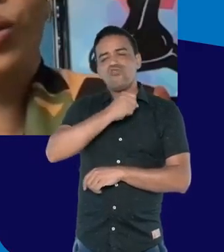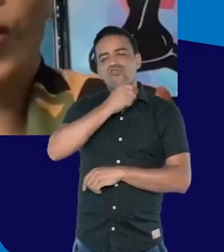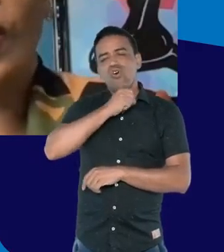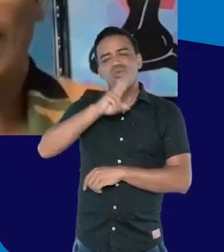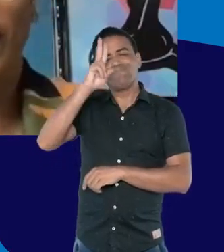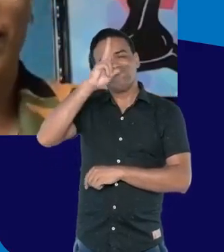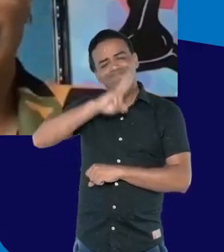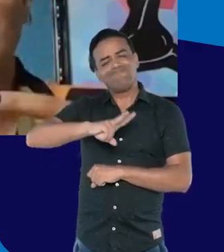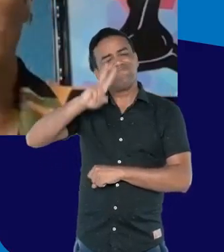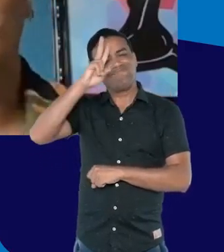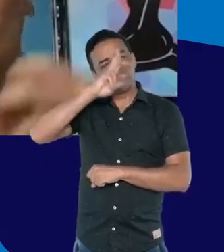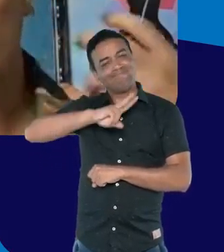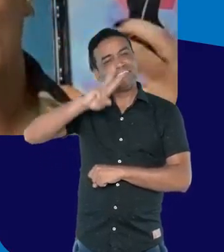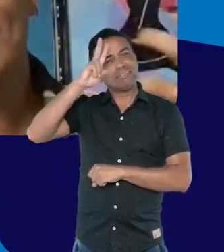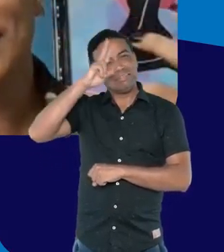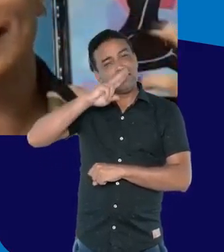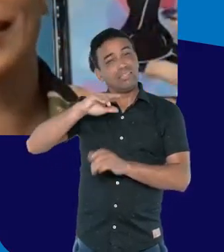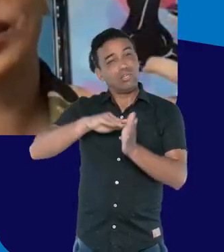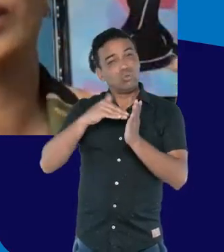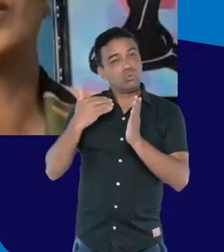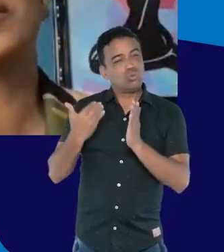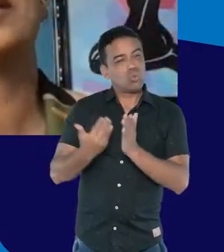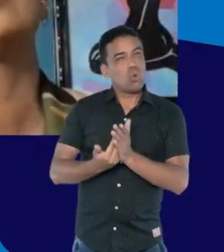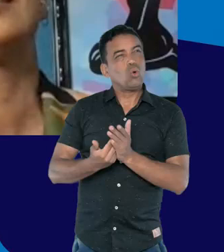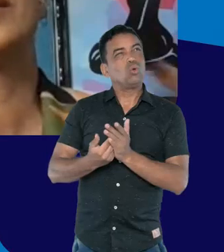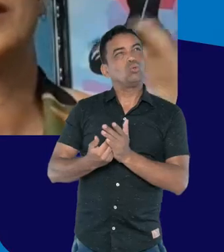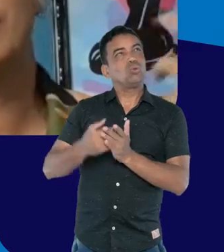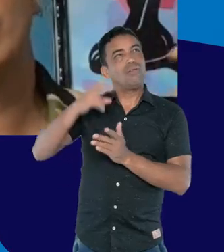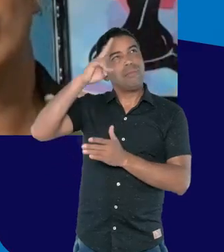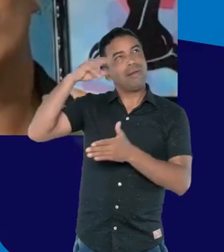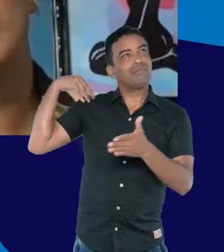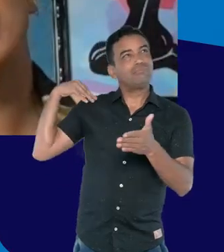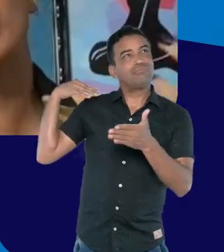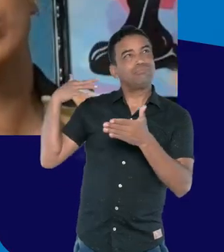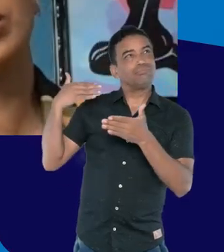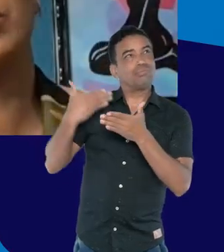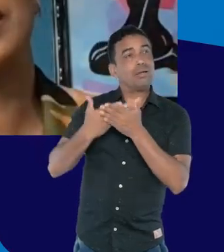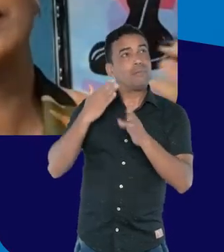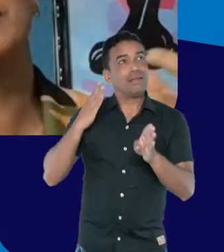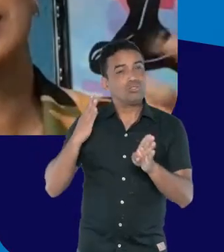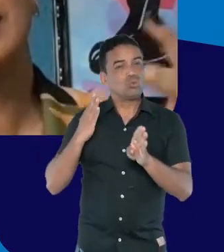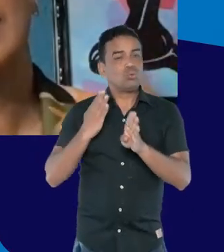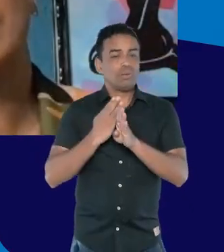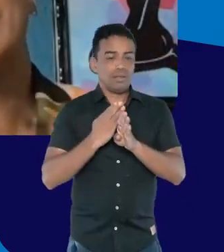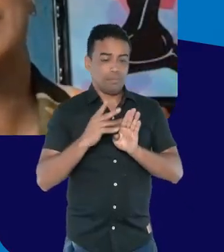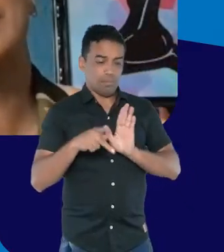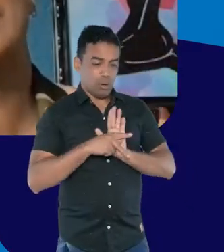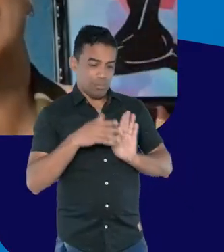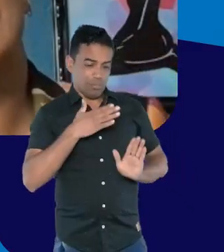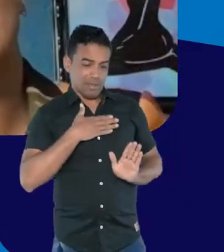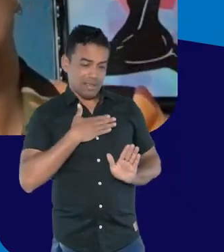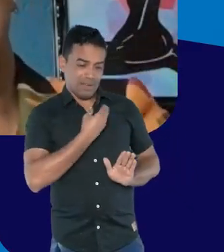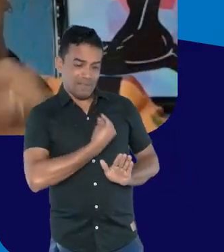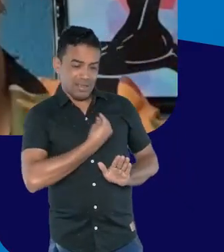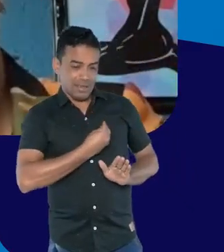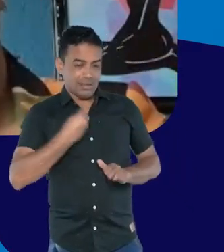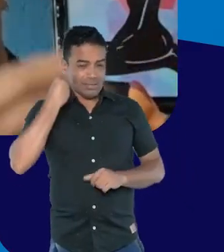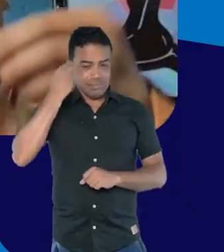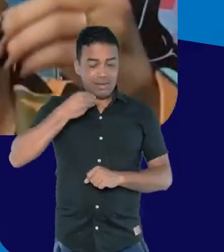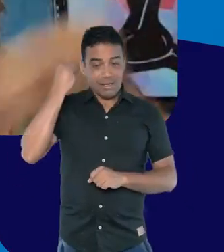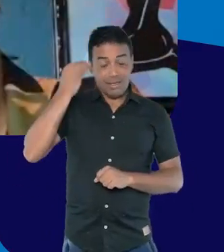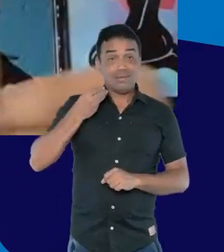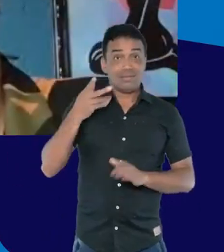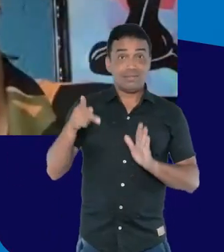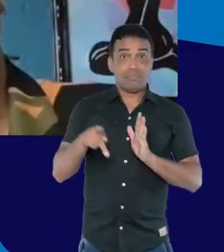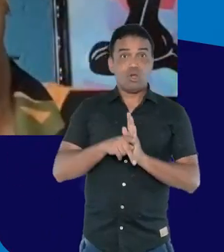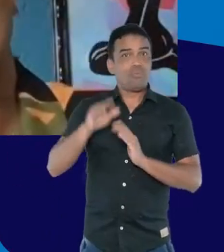aí eu estou refazendo toda a minha trajetória, coisas que eu descobri sobre mim mesmo, a partir dessa minha